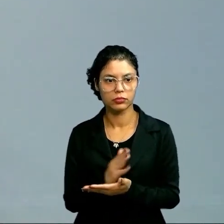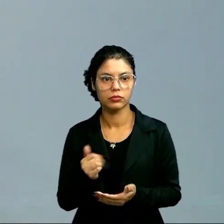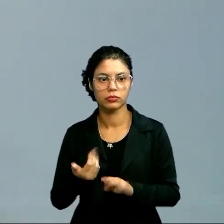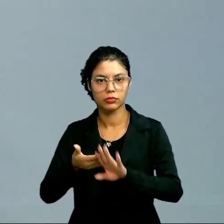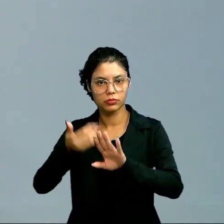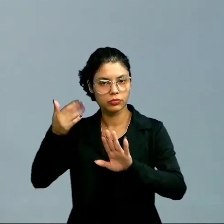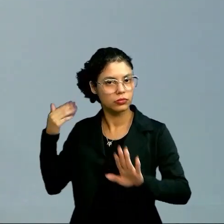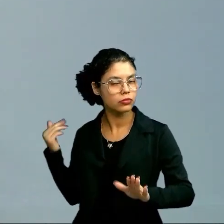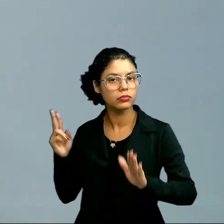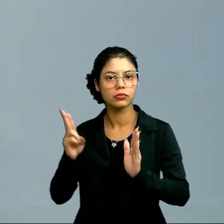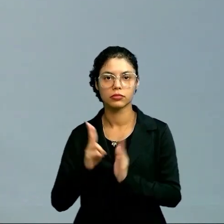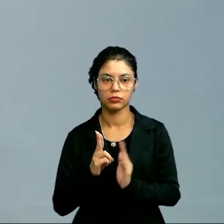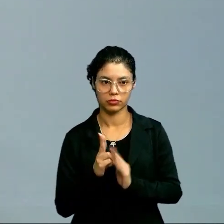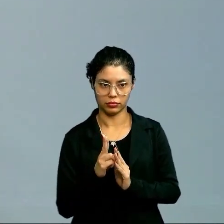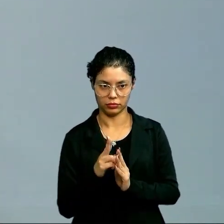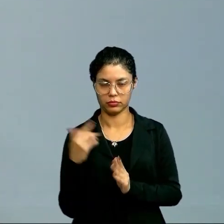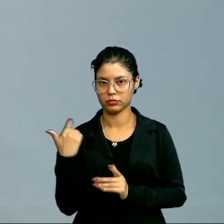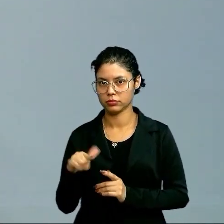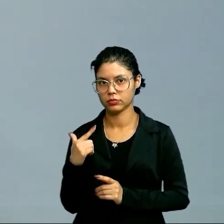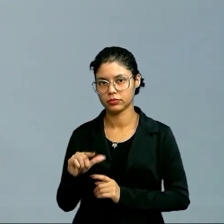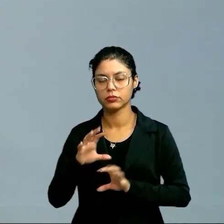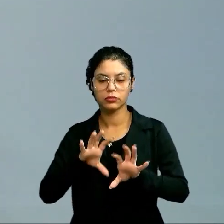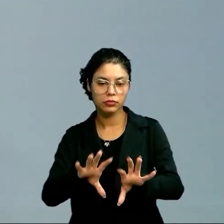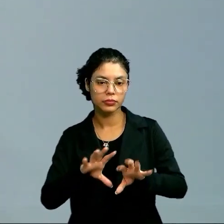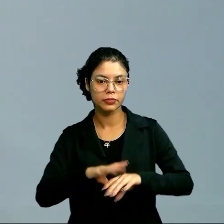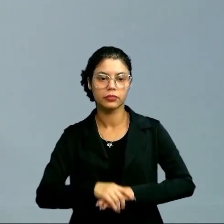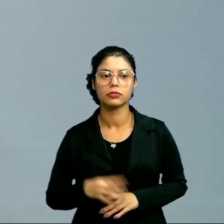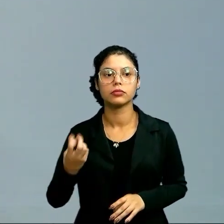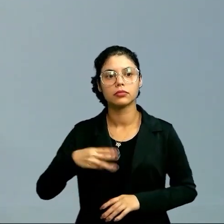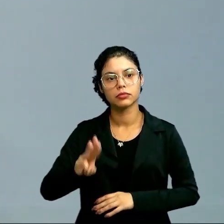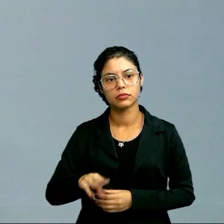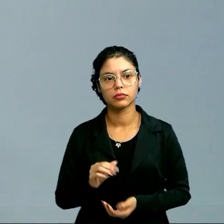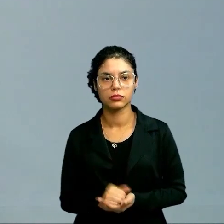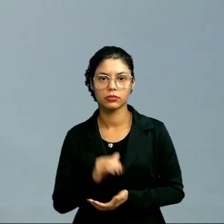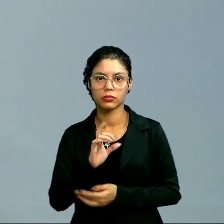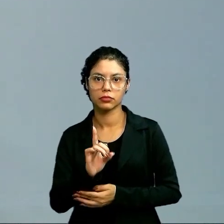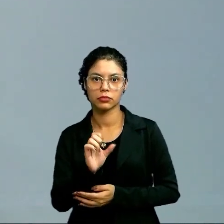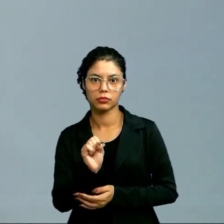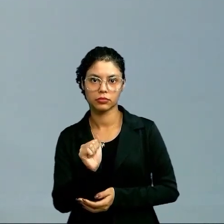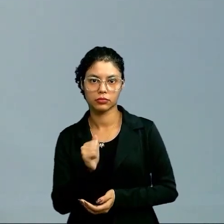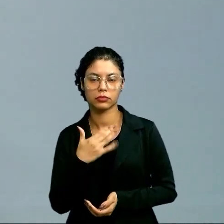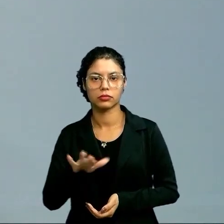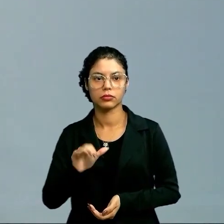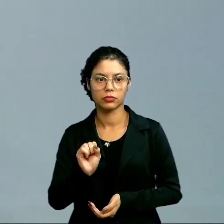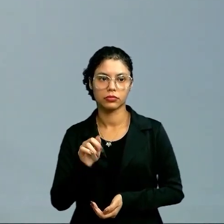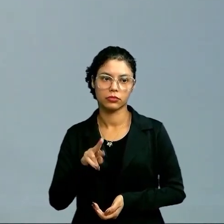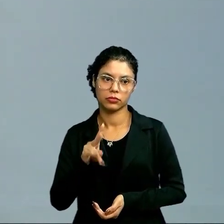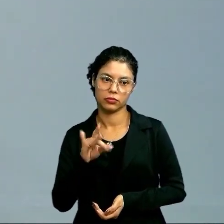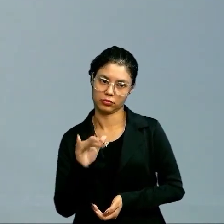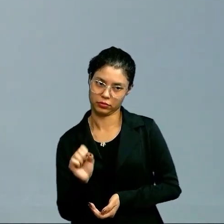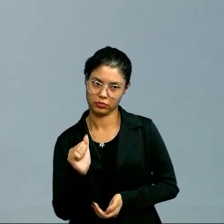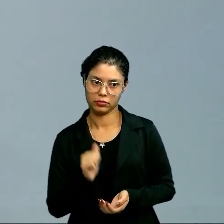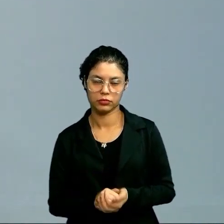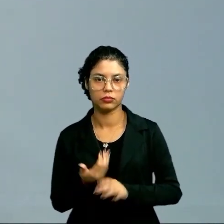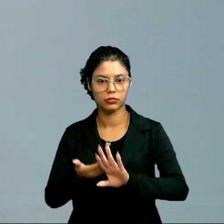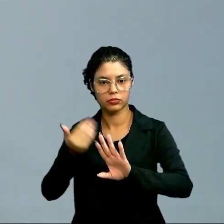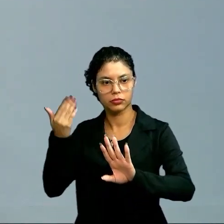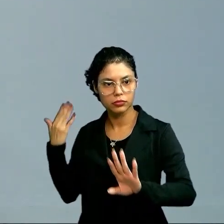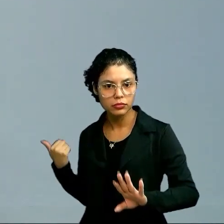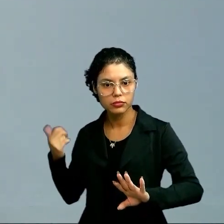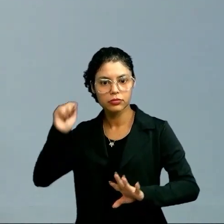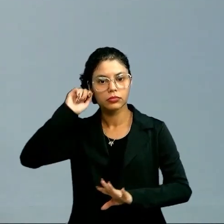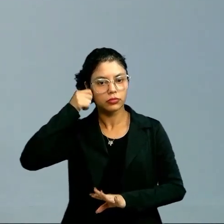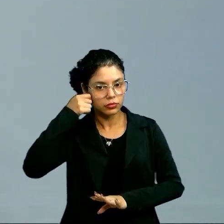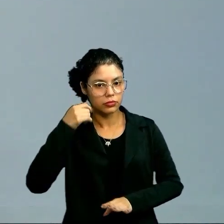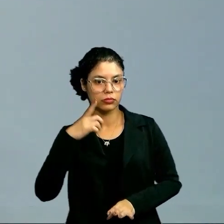ancestral indígena. É muito raro que não seja assim. E quem tem dos Santos no nome, em geral, tem um ancestral